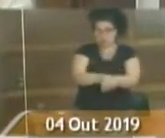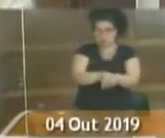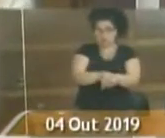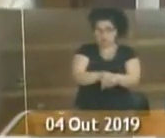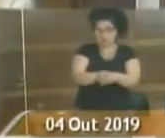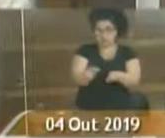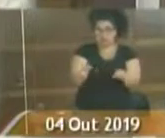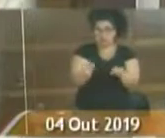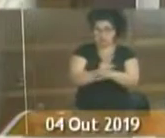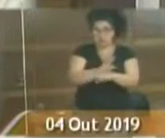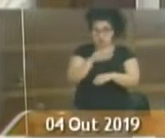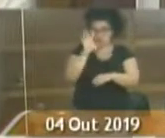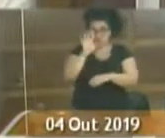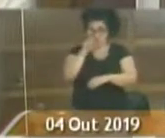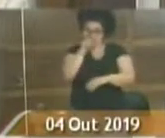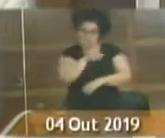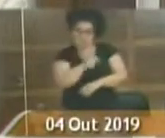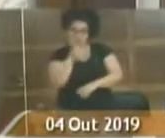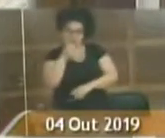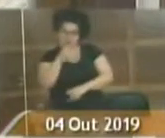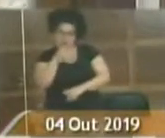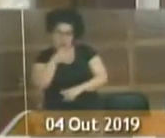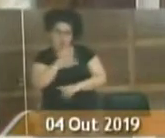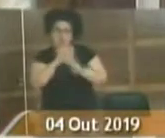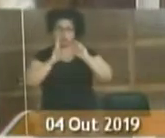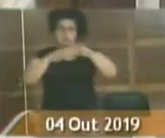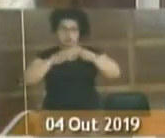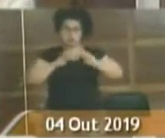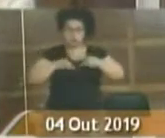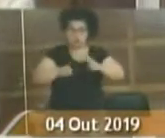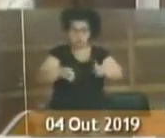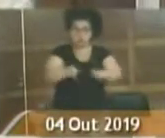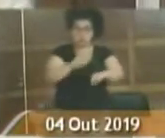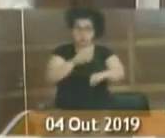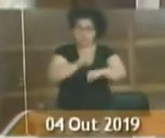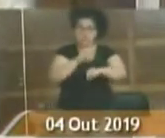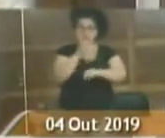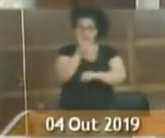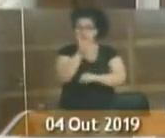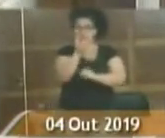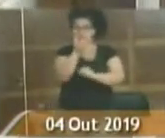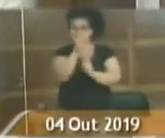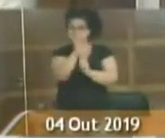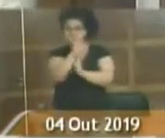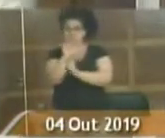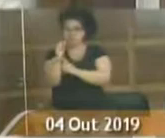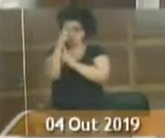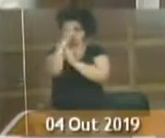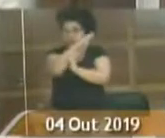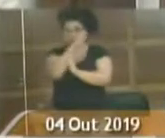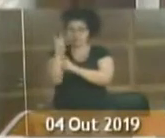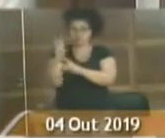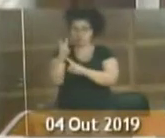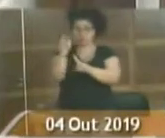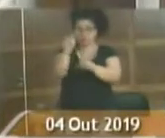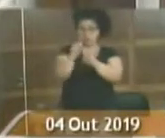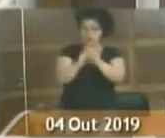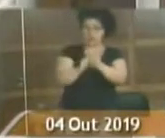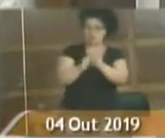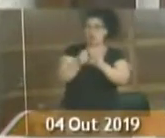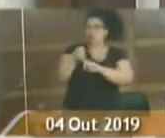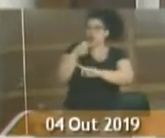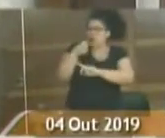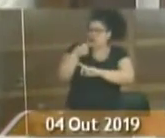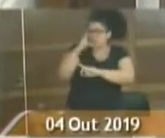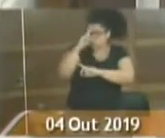fechada, esse animalzinho tem que ainda tomar a medicação por 60 dias, por 2 meses, tá? Fechou